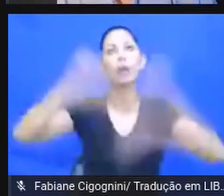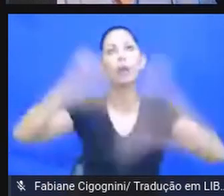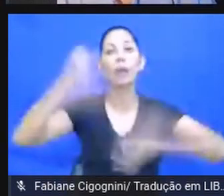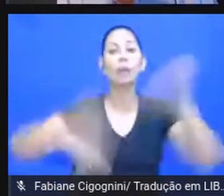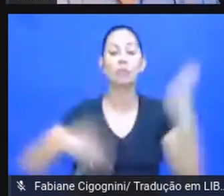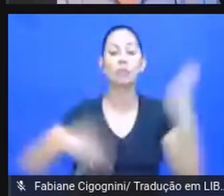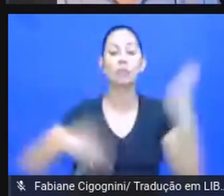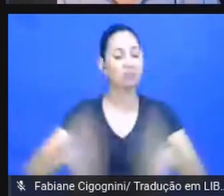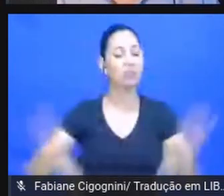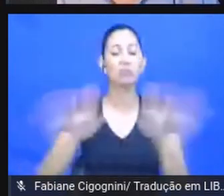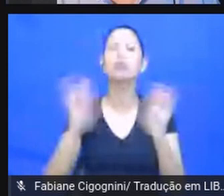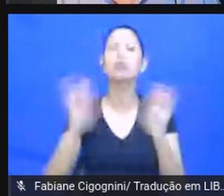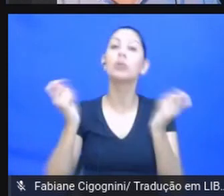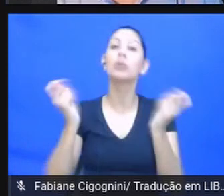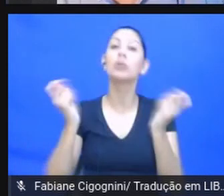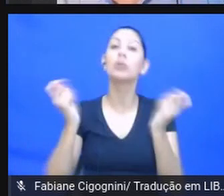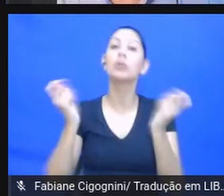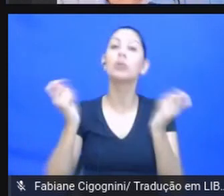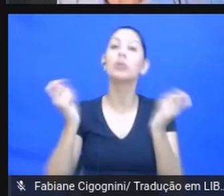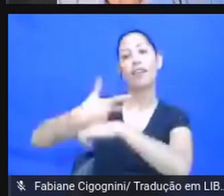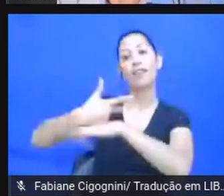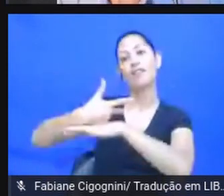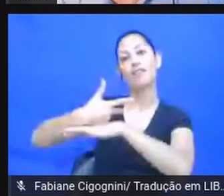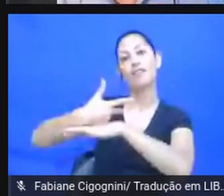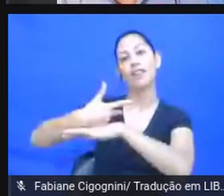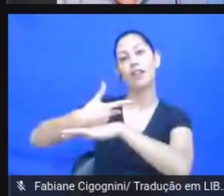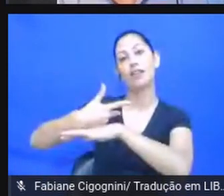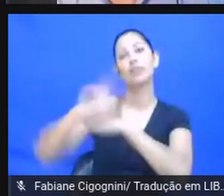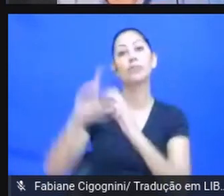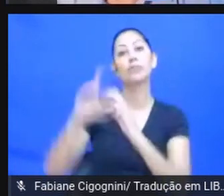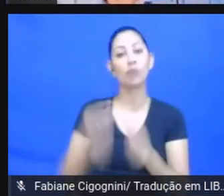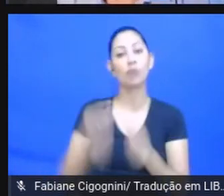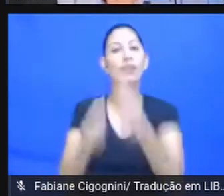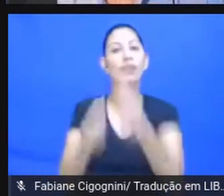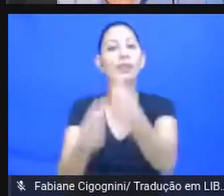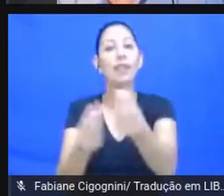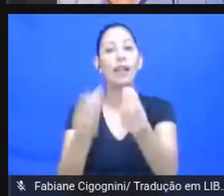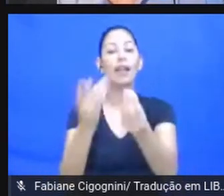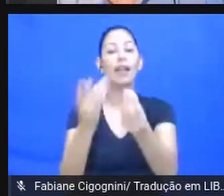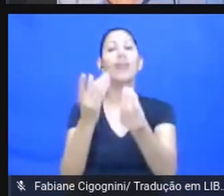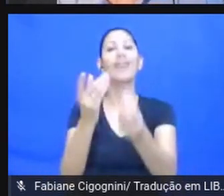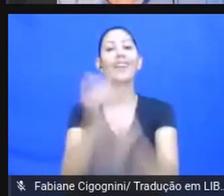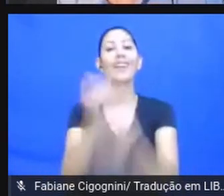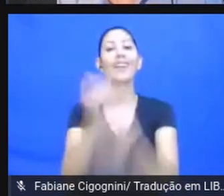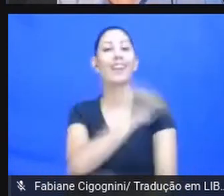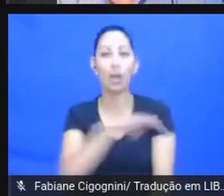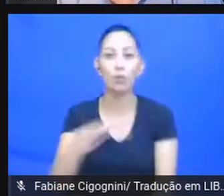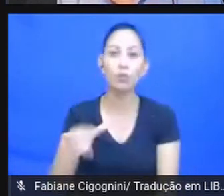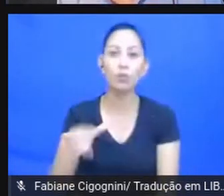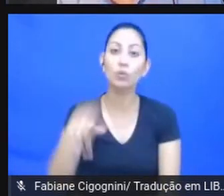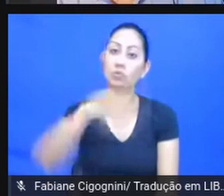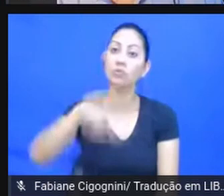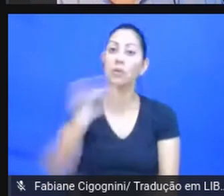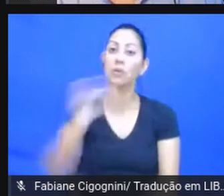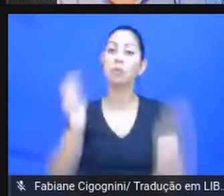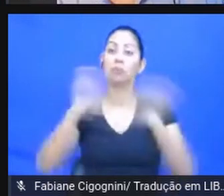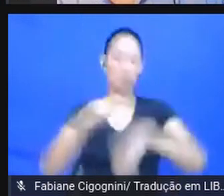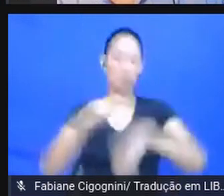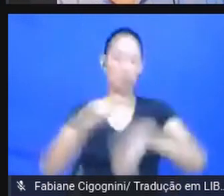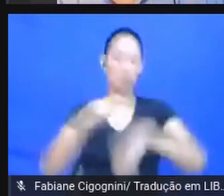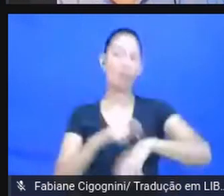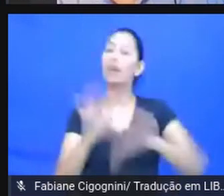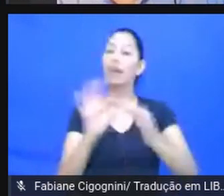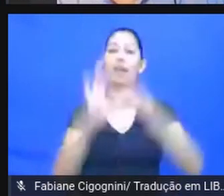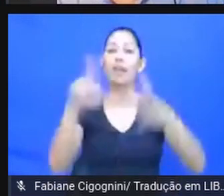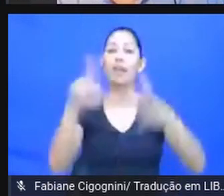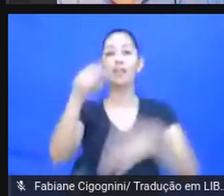deixá-los disponíveis e depois trabalhar com atividades ricas de aprendizagem. Isso, sem dúvida, que